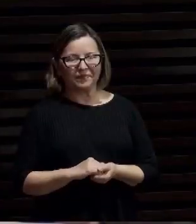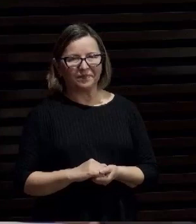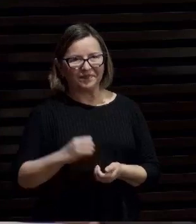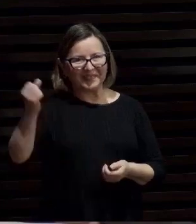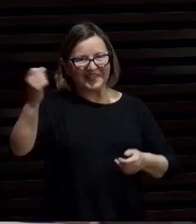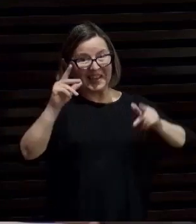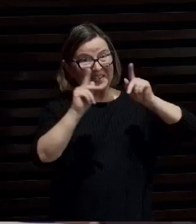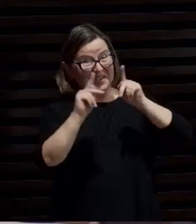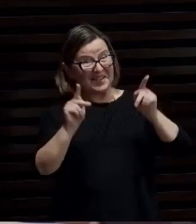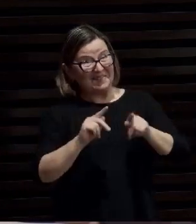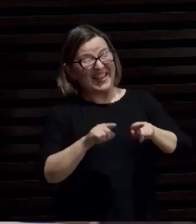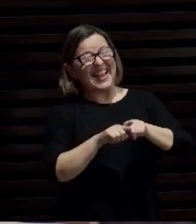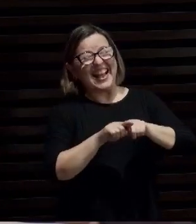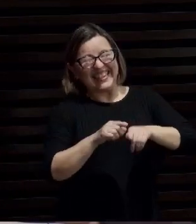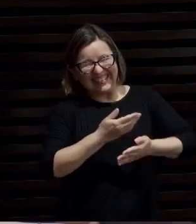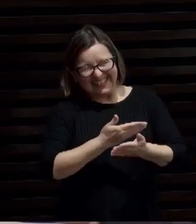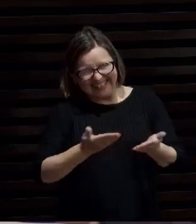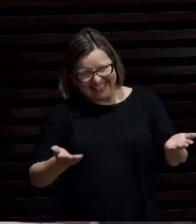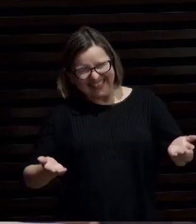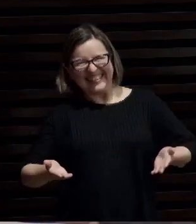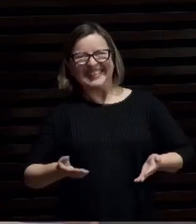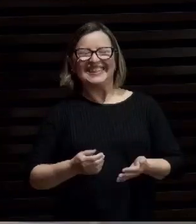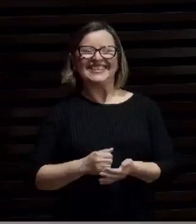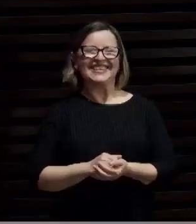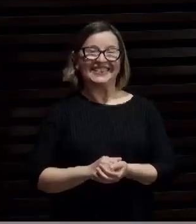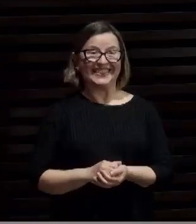Graça e paz, irmãos.